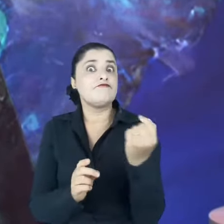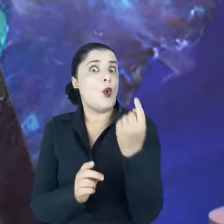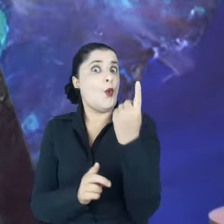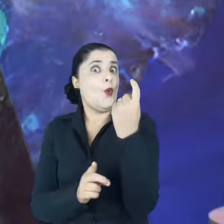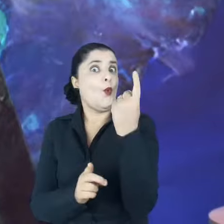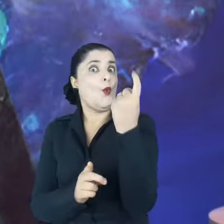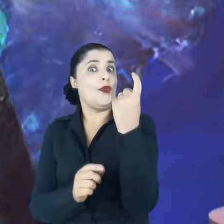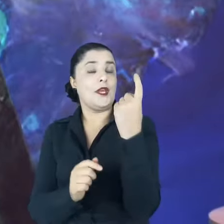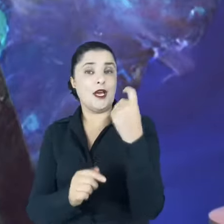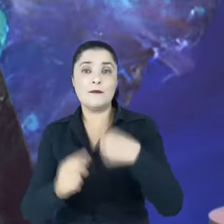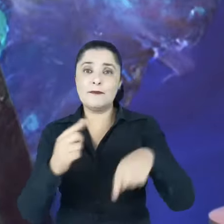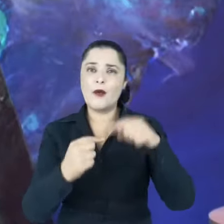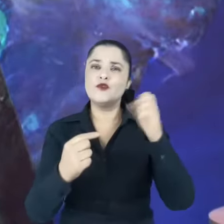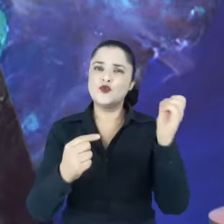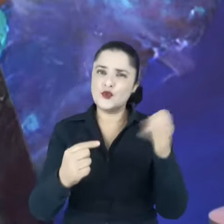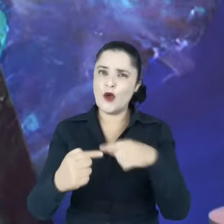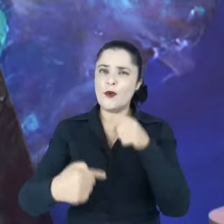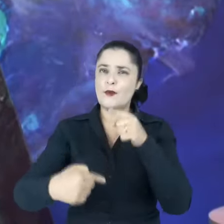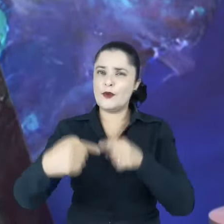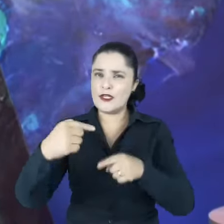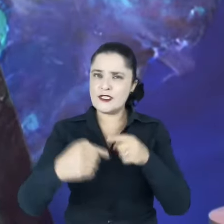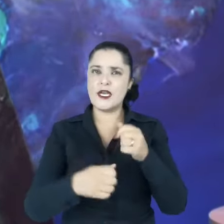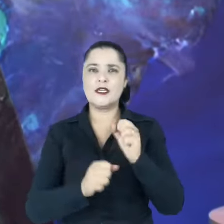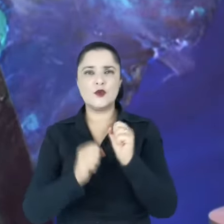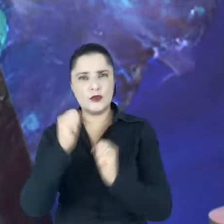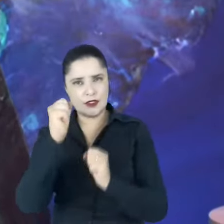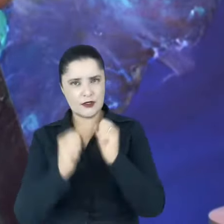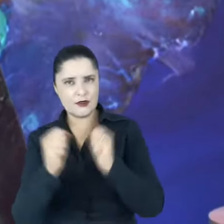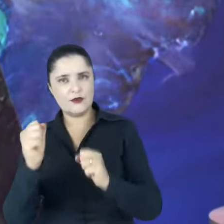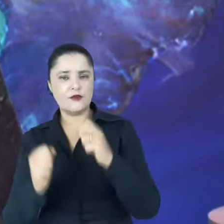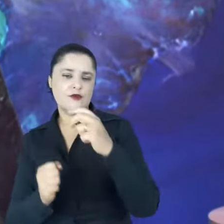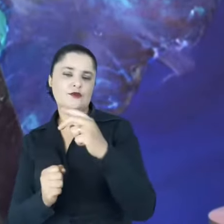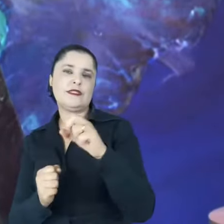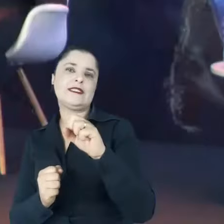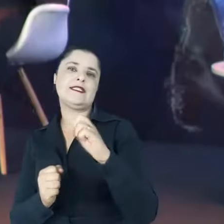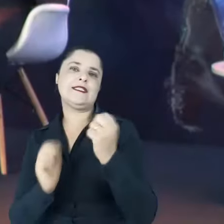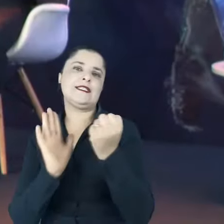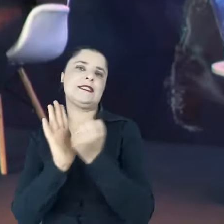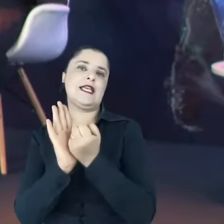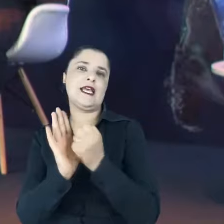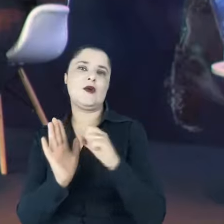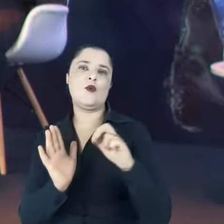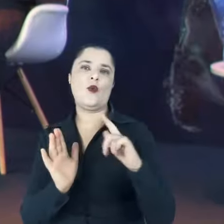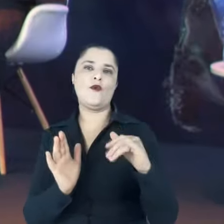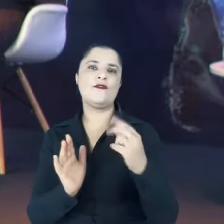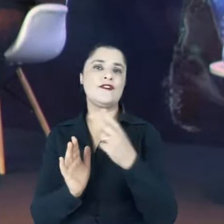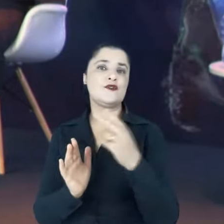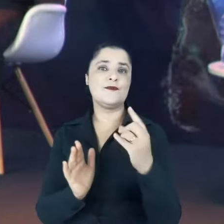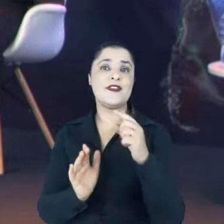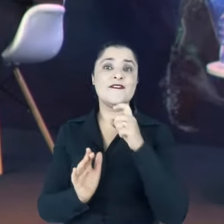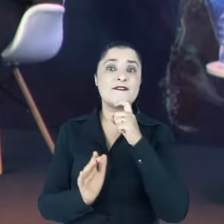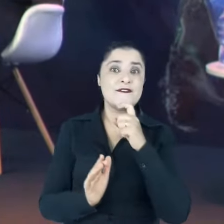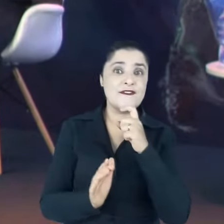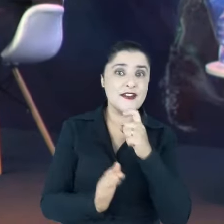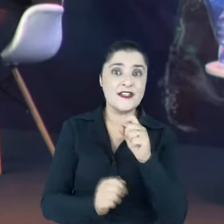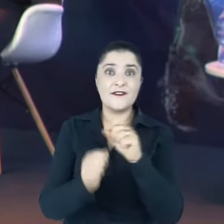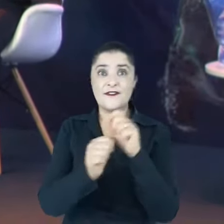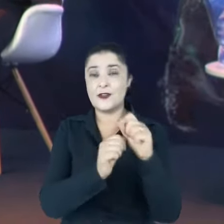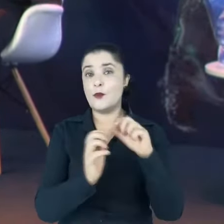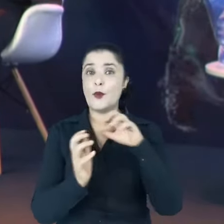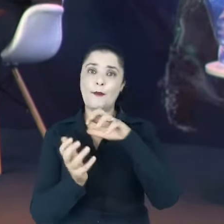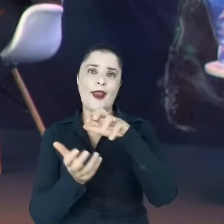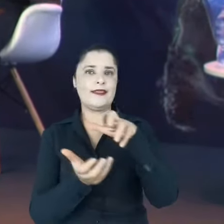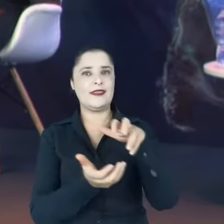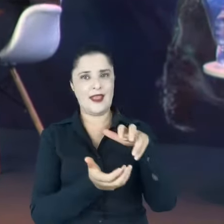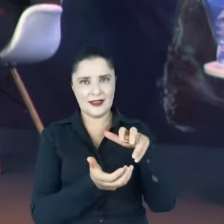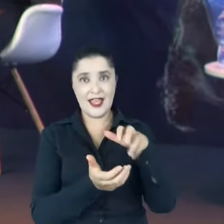política industrial do século XXI. Ela é verde, ela é feita para o planeta e ela é revolucionária